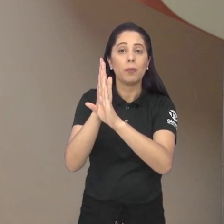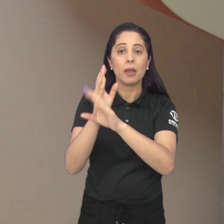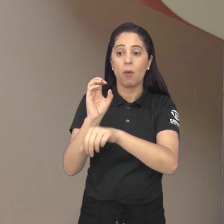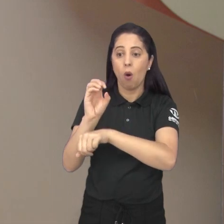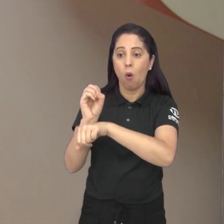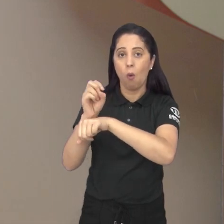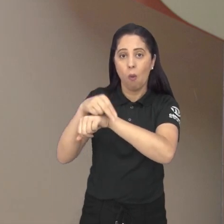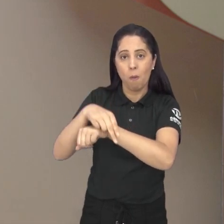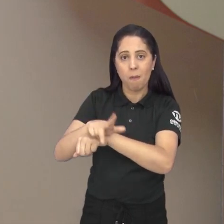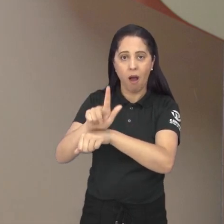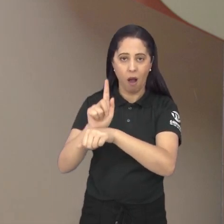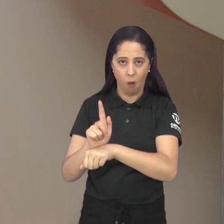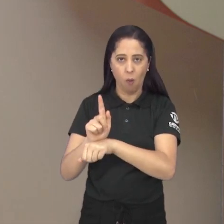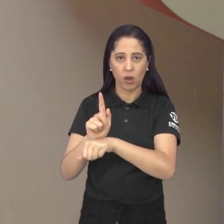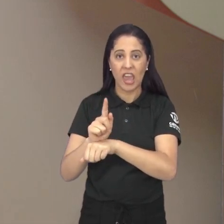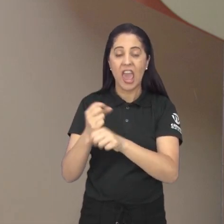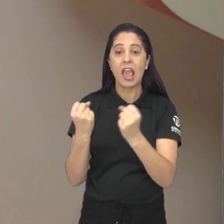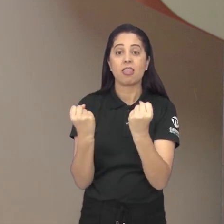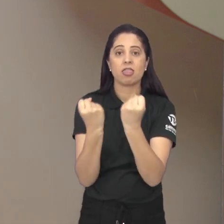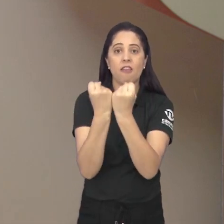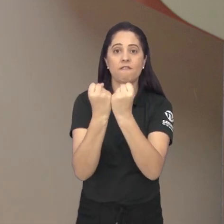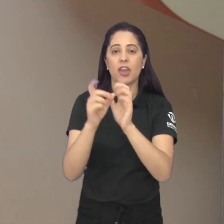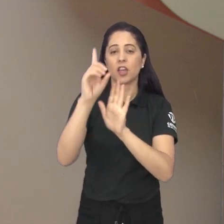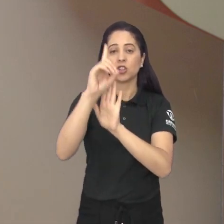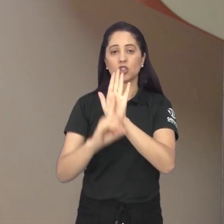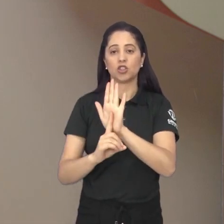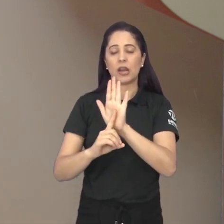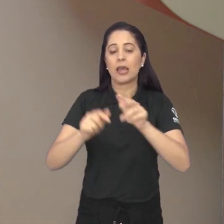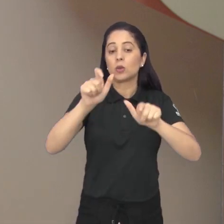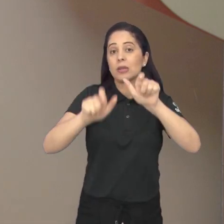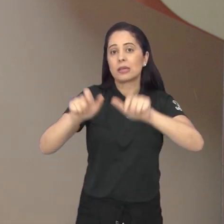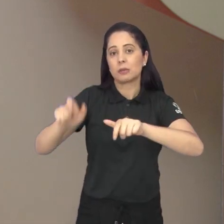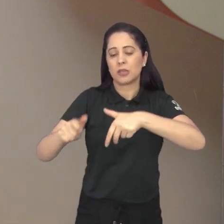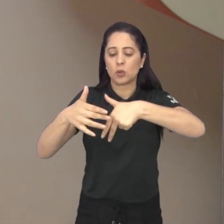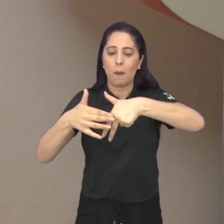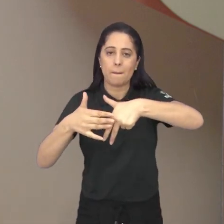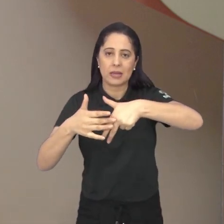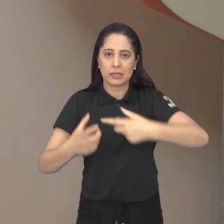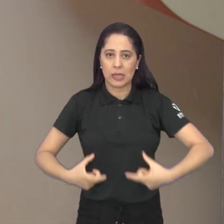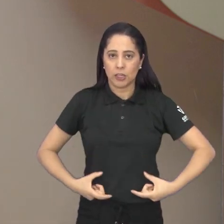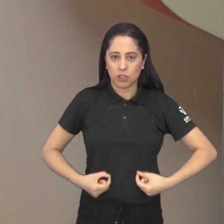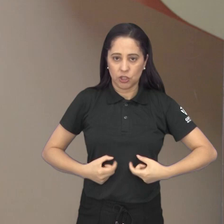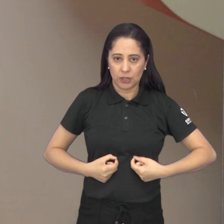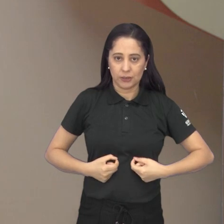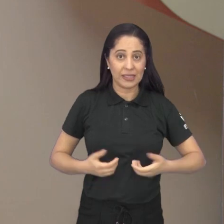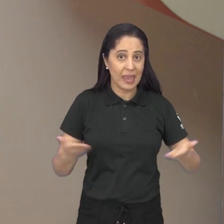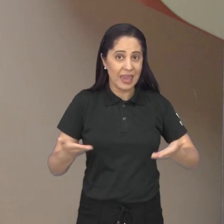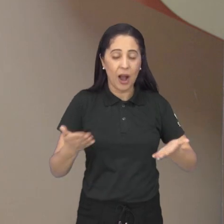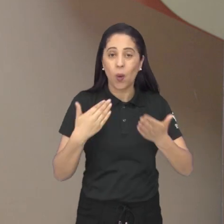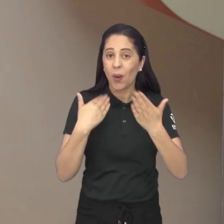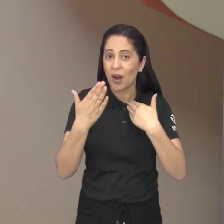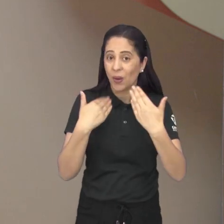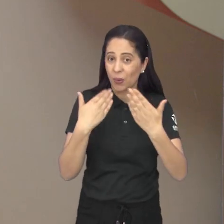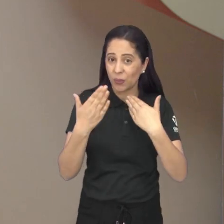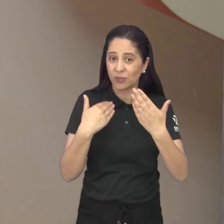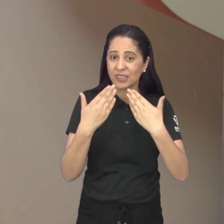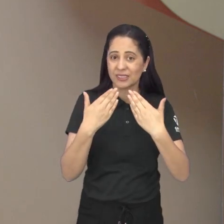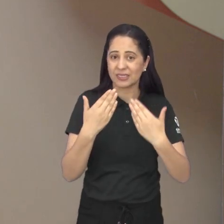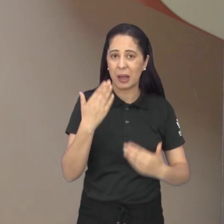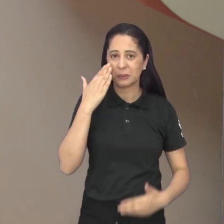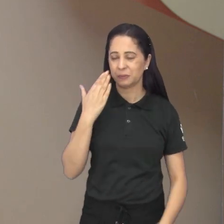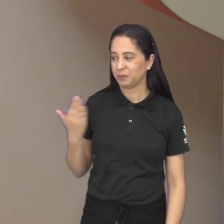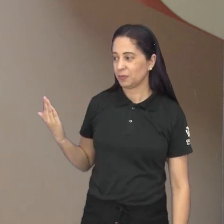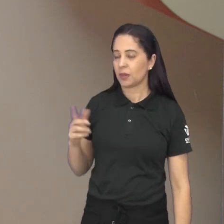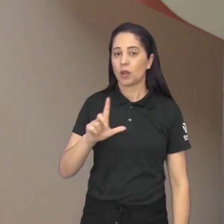apoio, informação e defesa dos direitos dos pacientes com câncer. E quem vai falar com a gente agora sobre esse